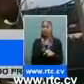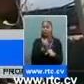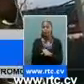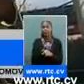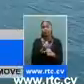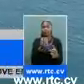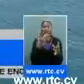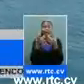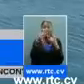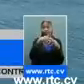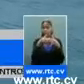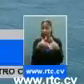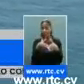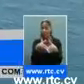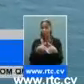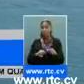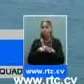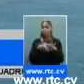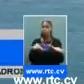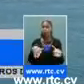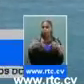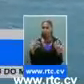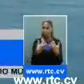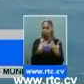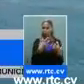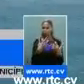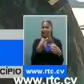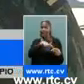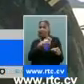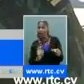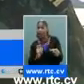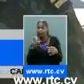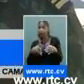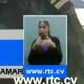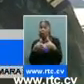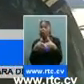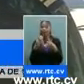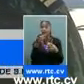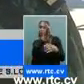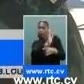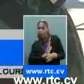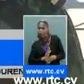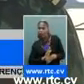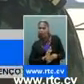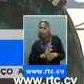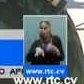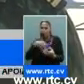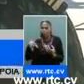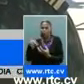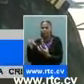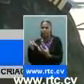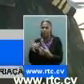navios vamos passar a natação de combate e desembarque e embarque numa costa hostil é é